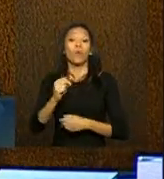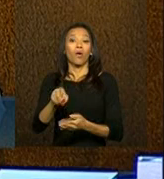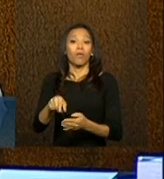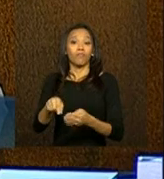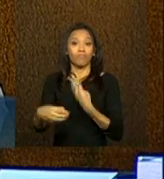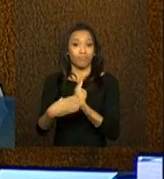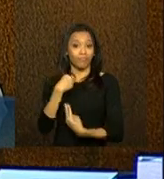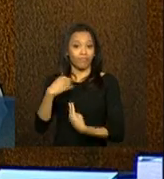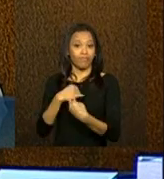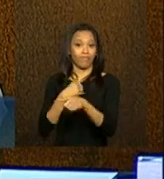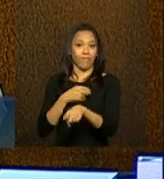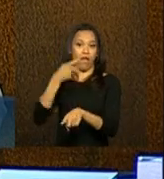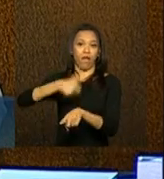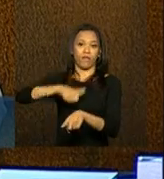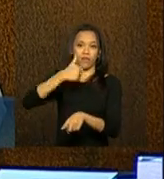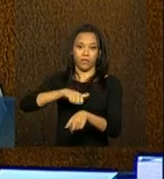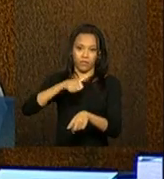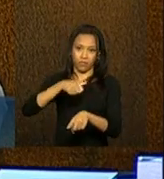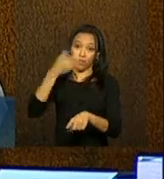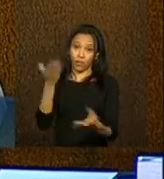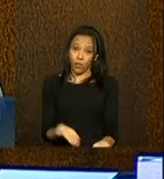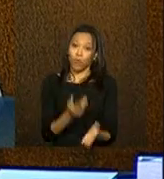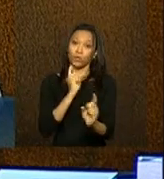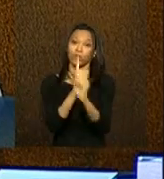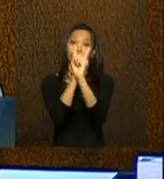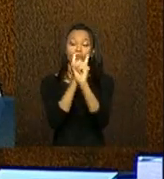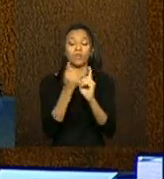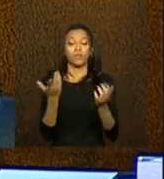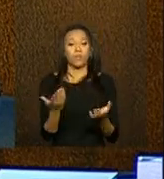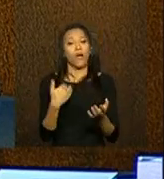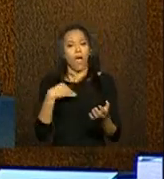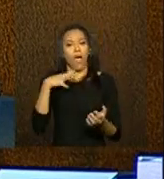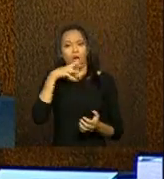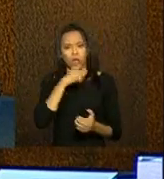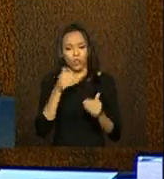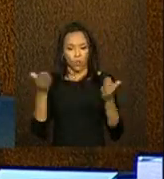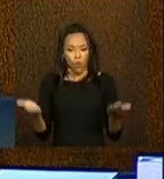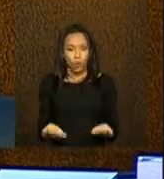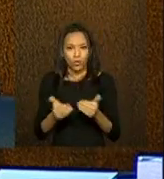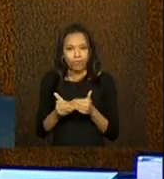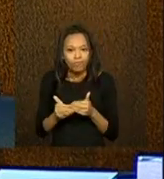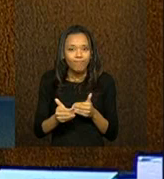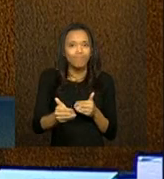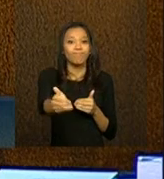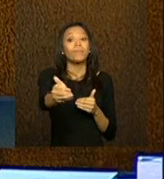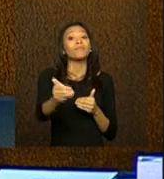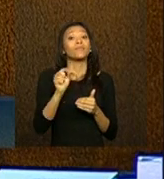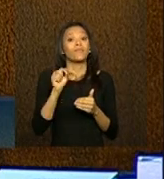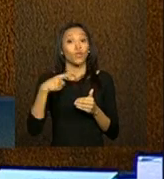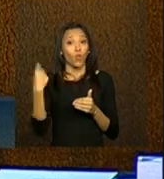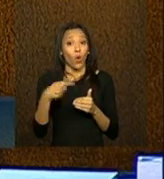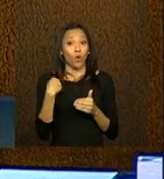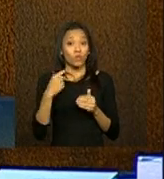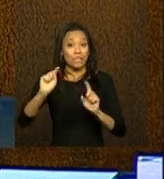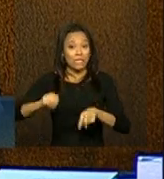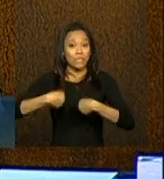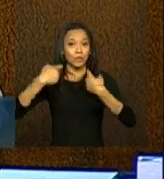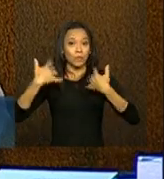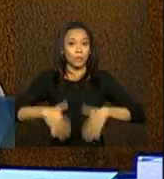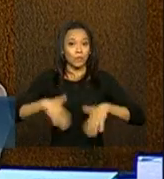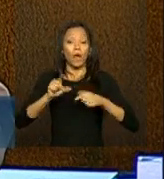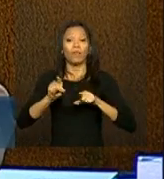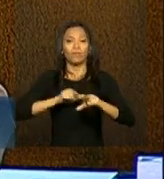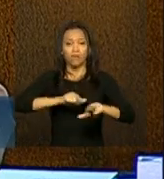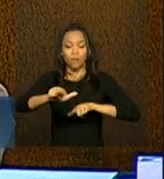aqui na abertura desse encontro. Acho que daqui para frente o nosso grande desafio é trabalhar